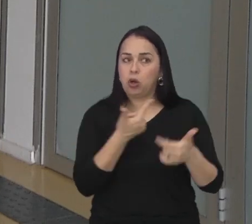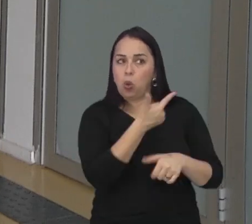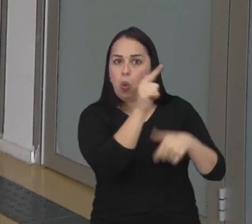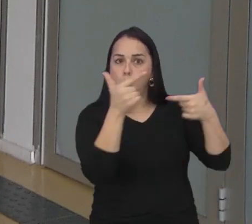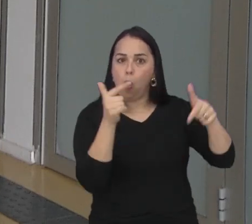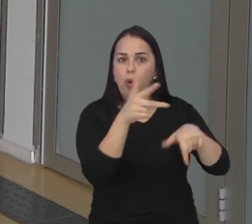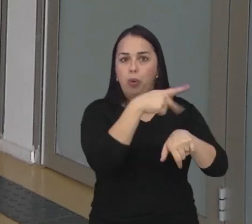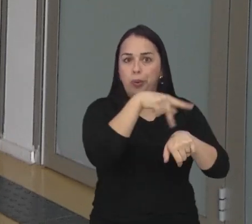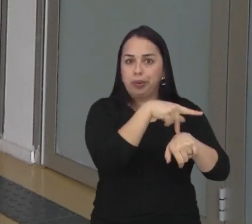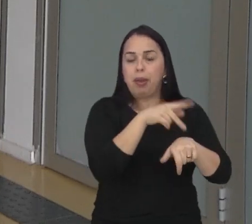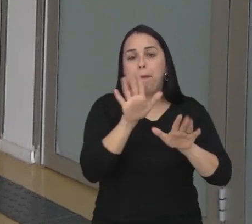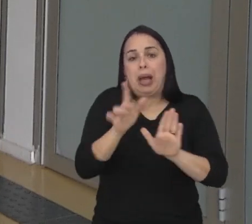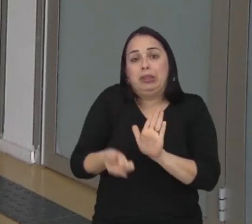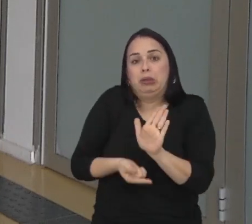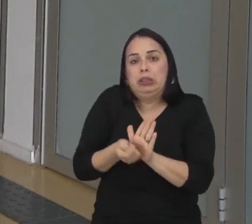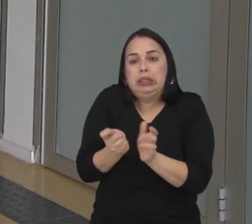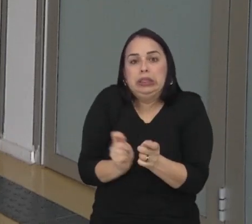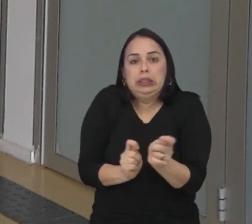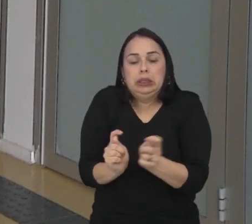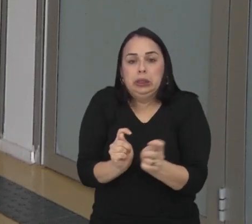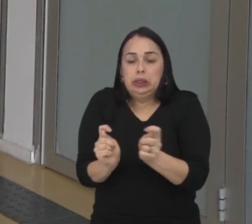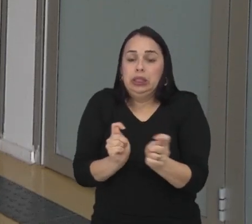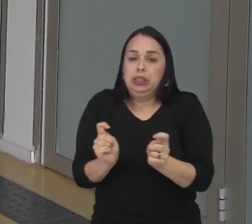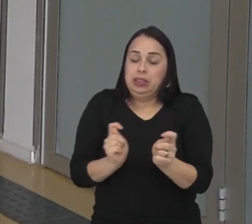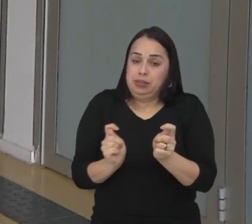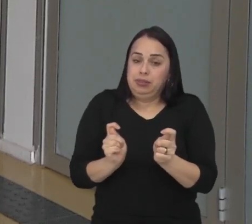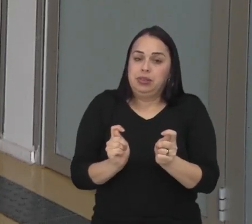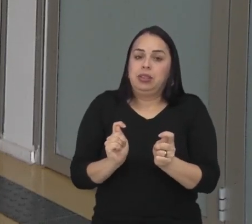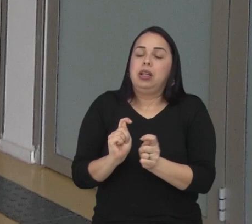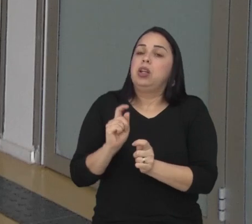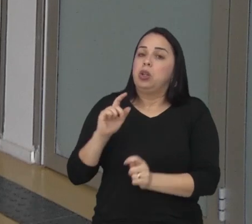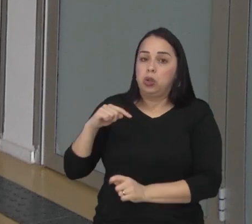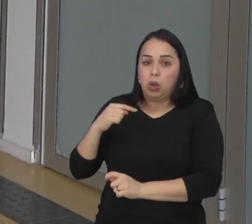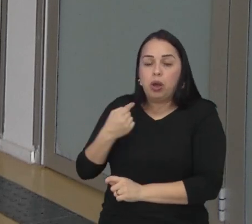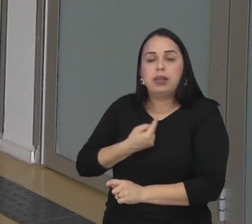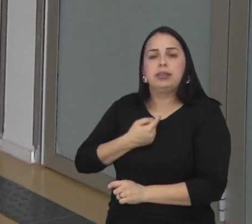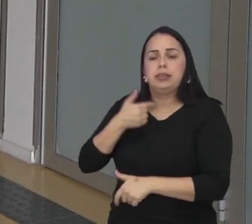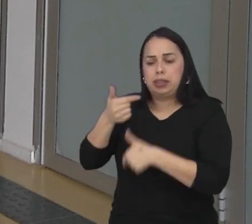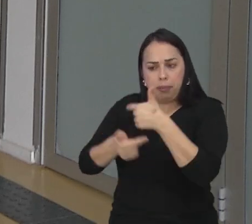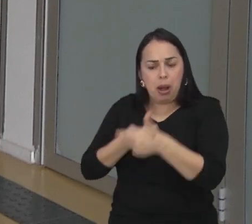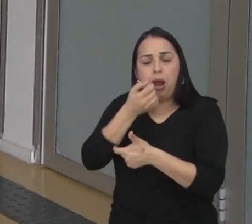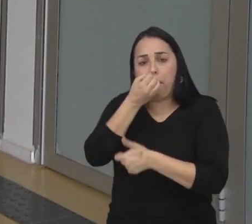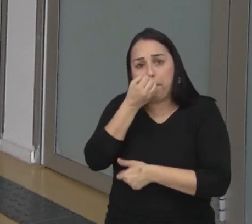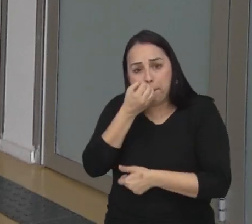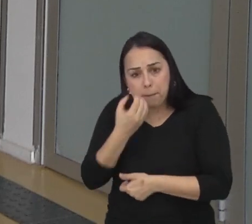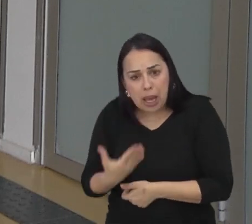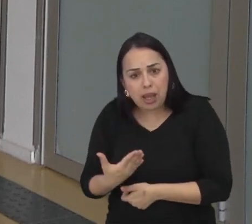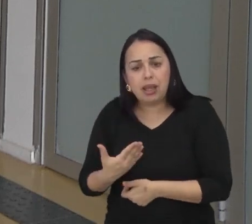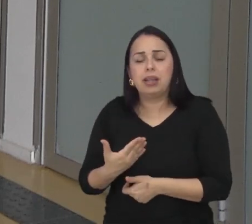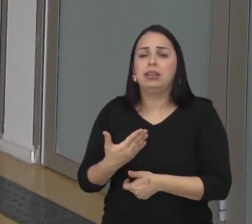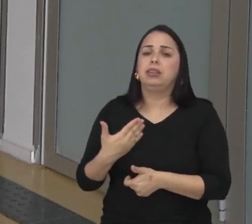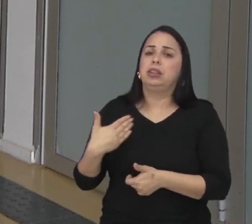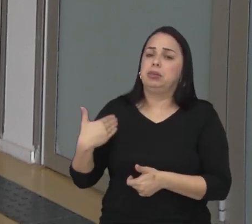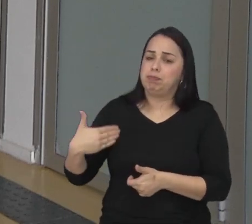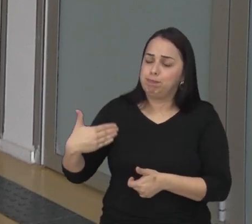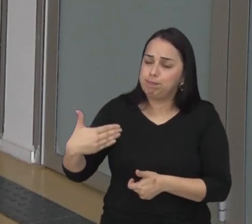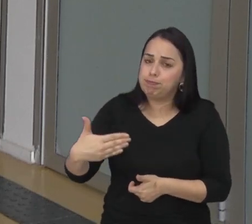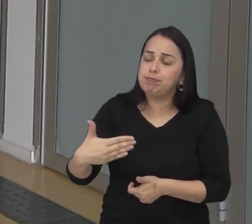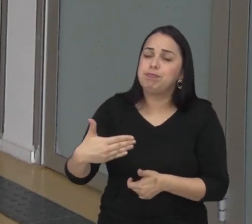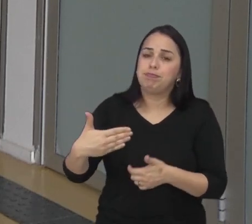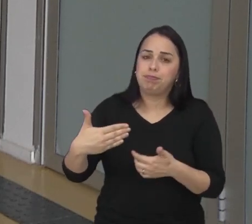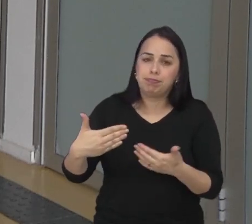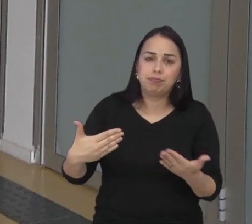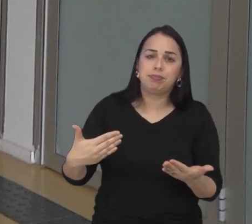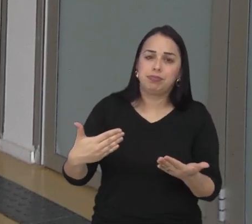mundo mais amplos com o recurso limitado que nós dispomos né então eu acho que a gente caminha muito bem com essa tabela